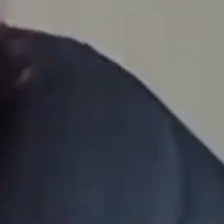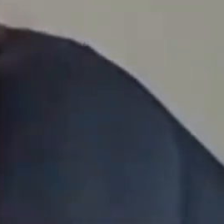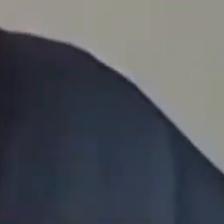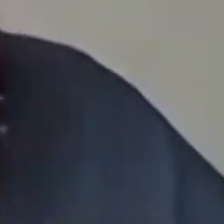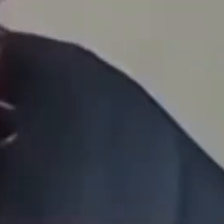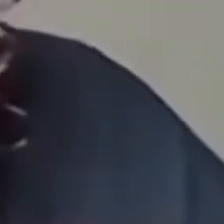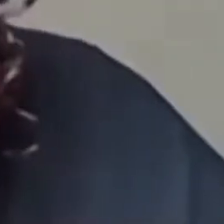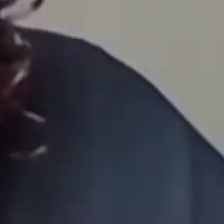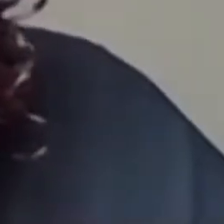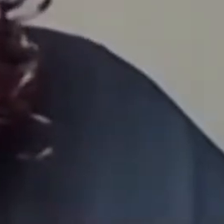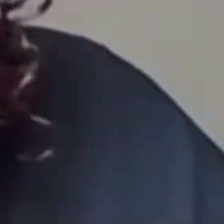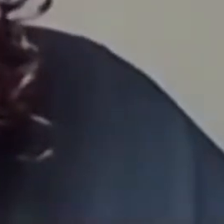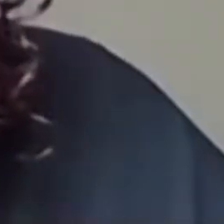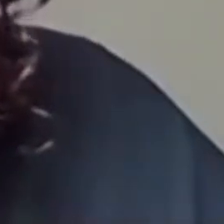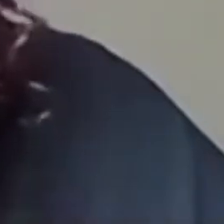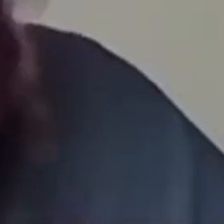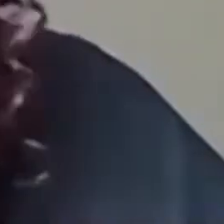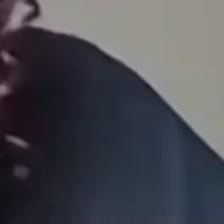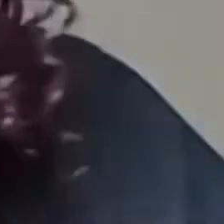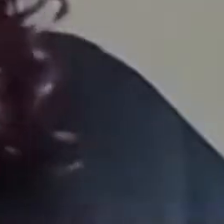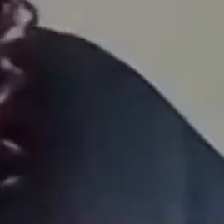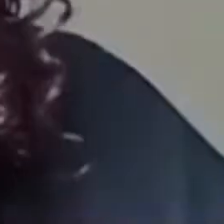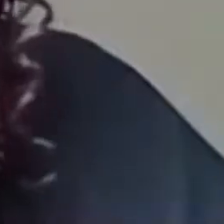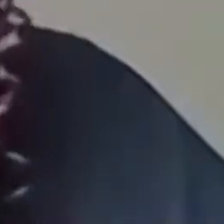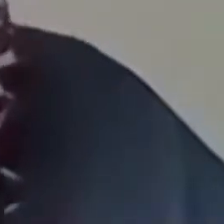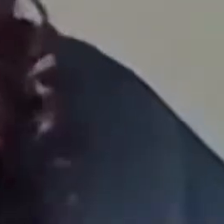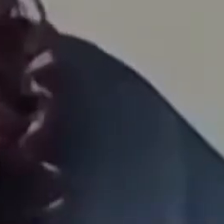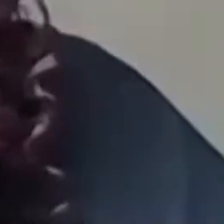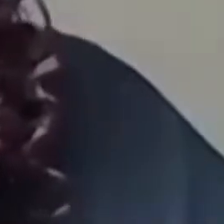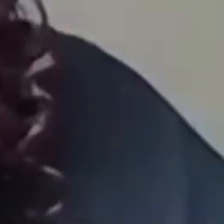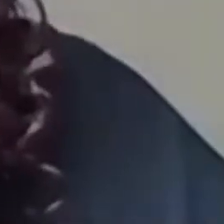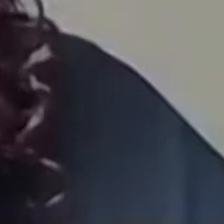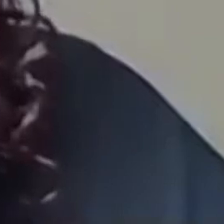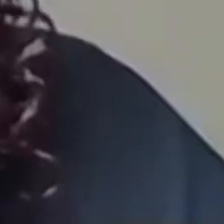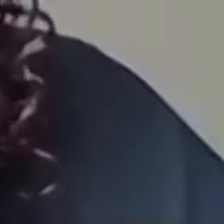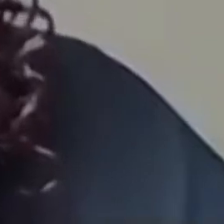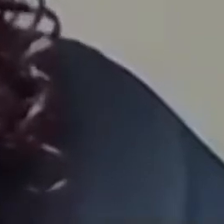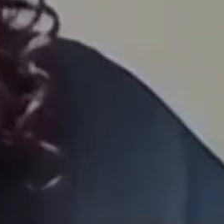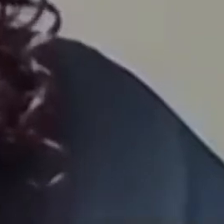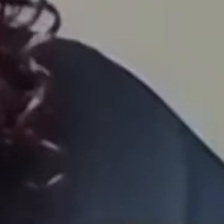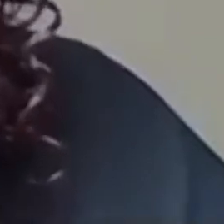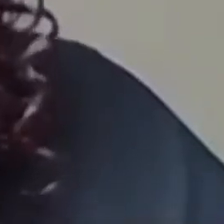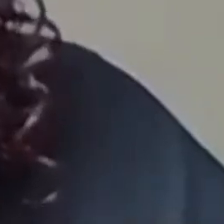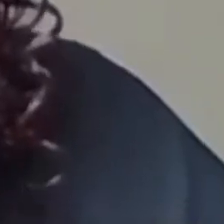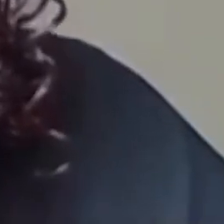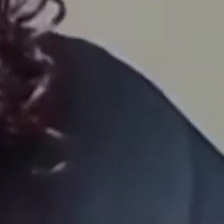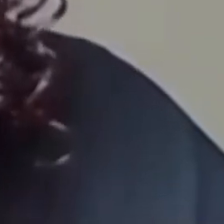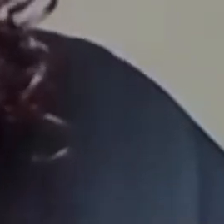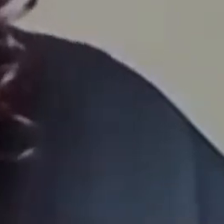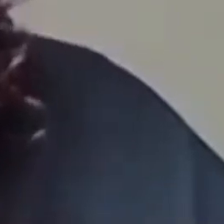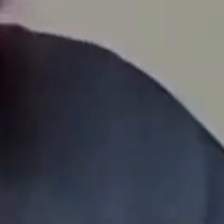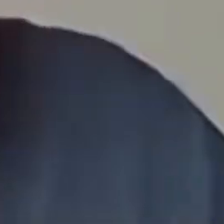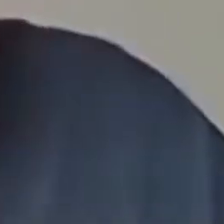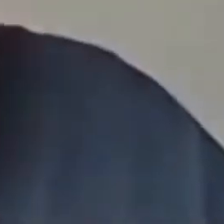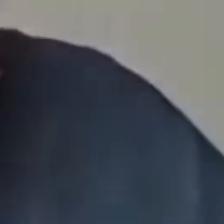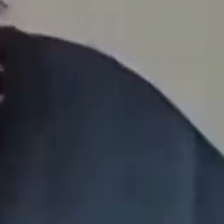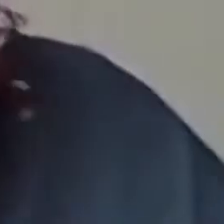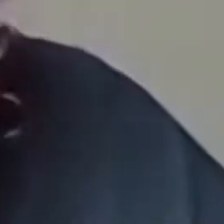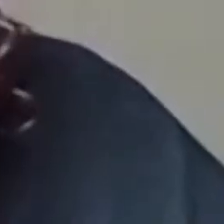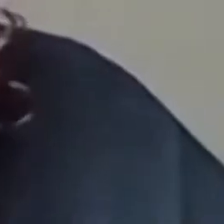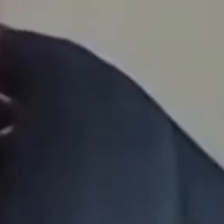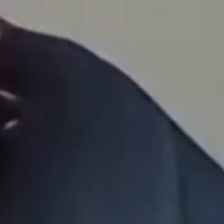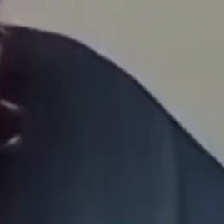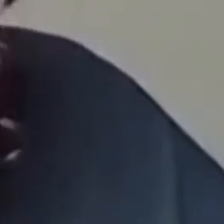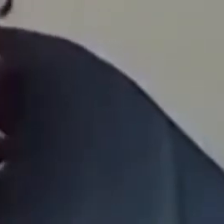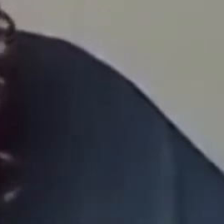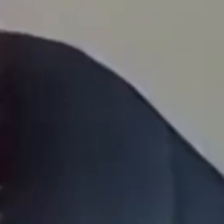Região. E o debate público de hoje tem o tema Enfrentamento da Pandemia em Campinas e as novas